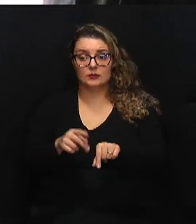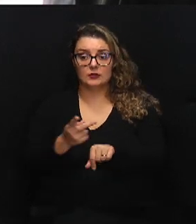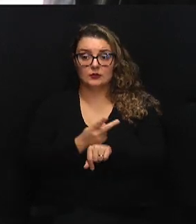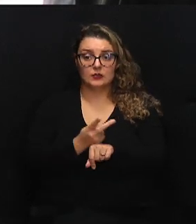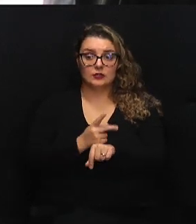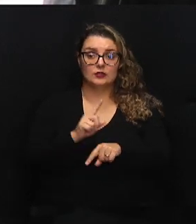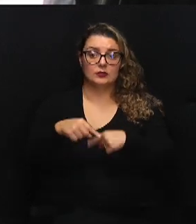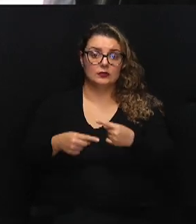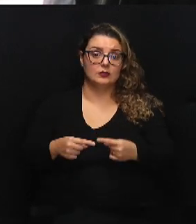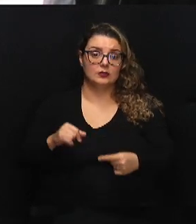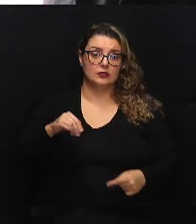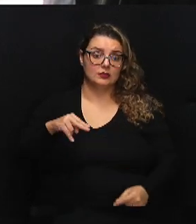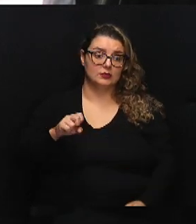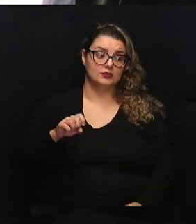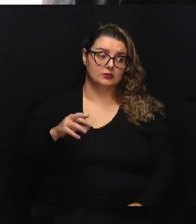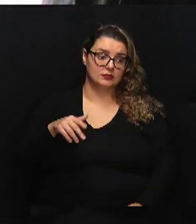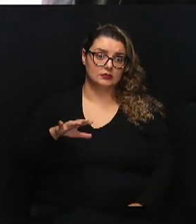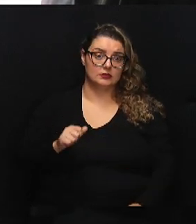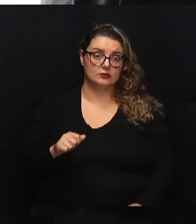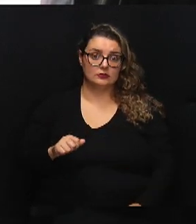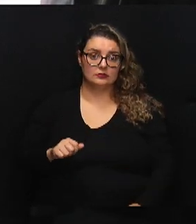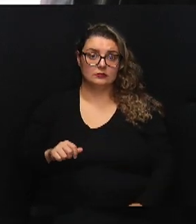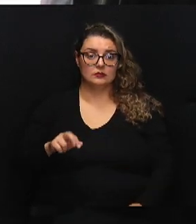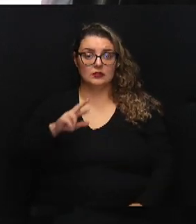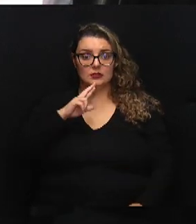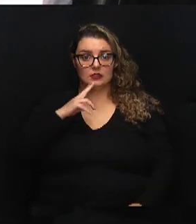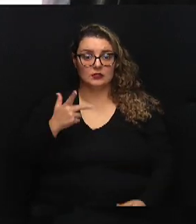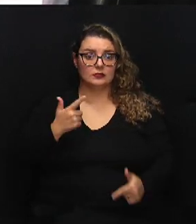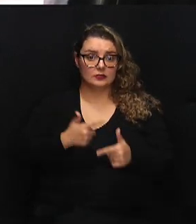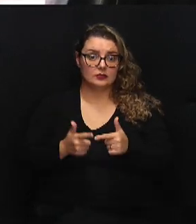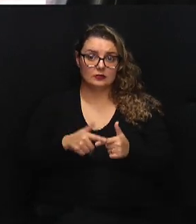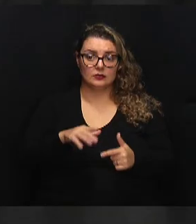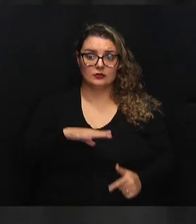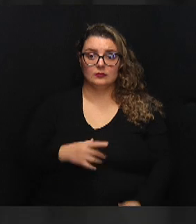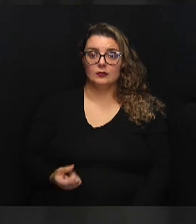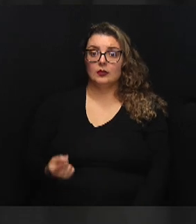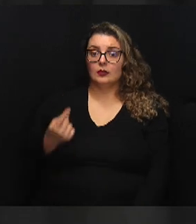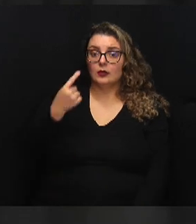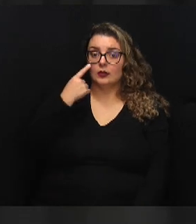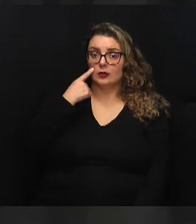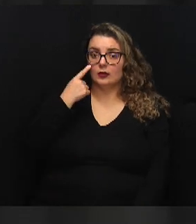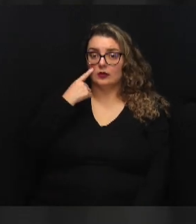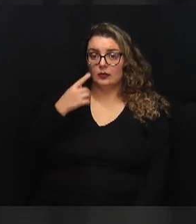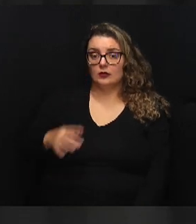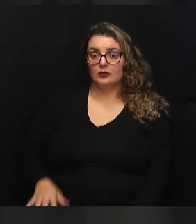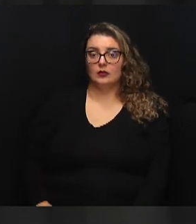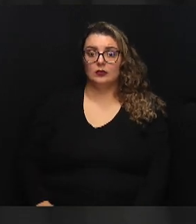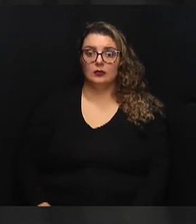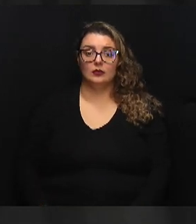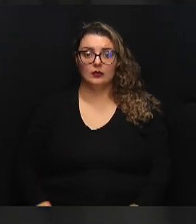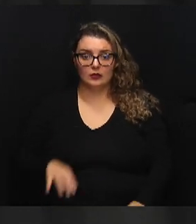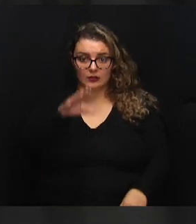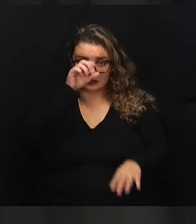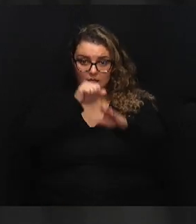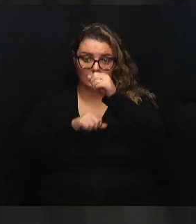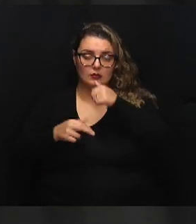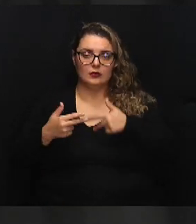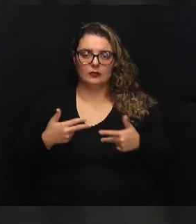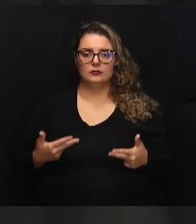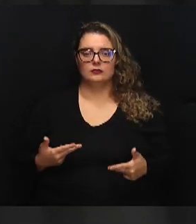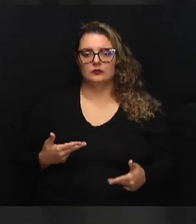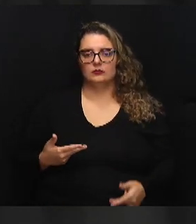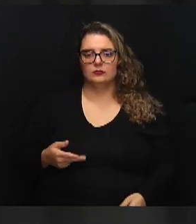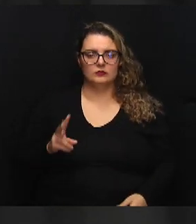outras instâncias para resolver os problemas da cidade. Olha, eu aprendi uma coisa que eu